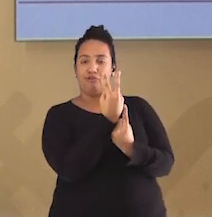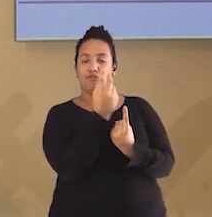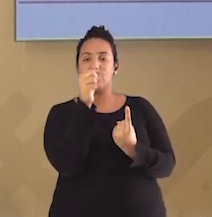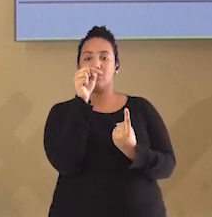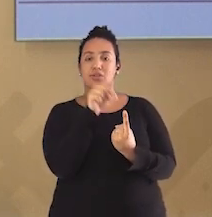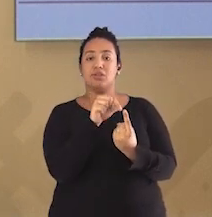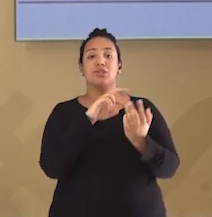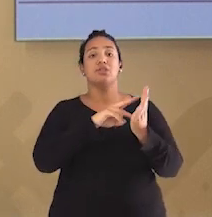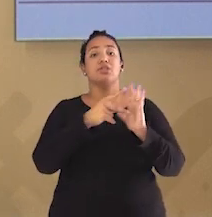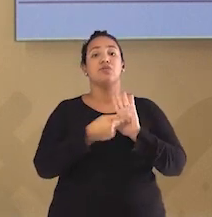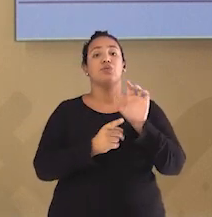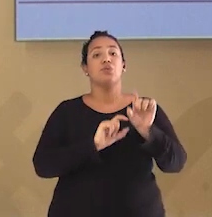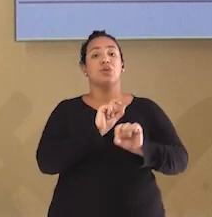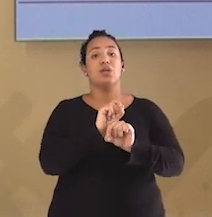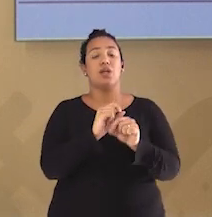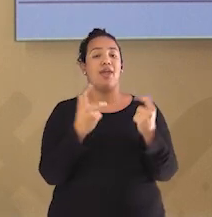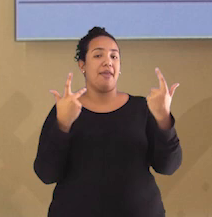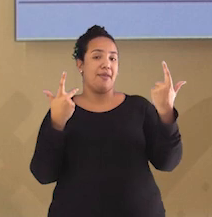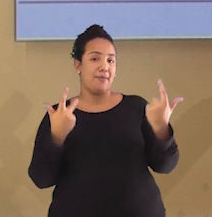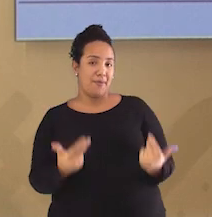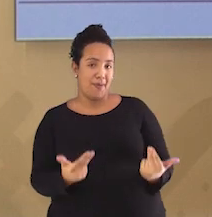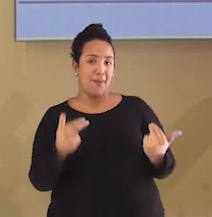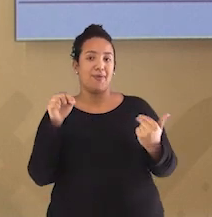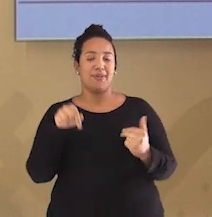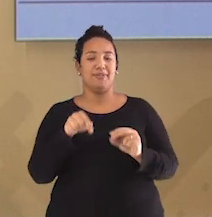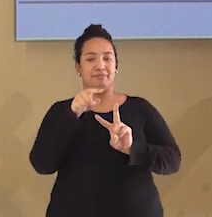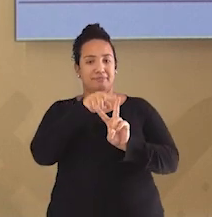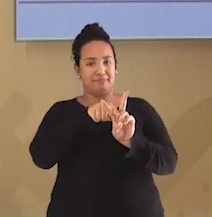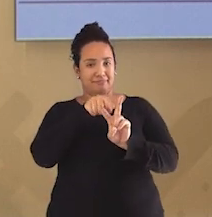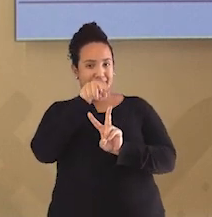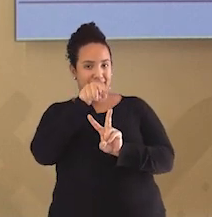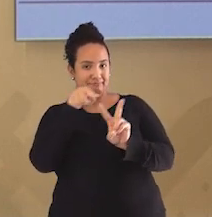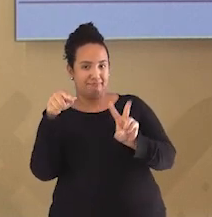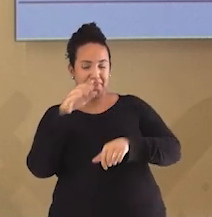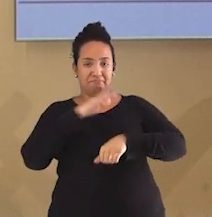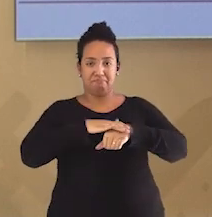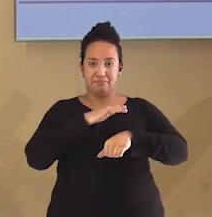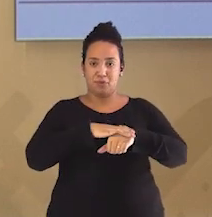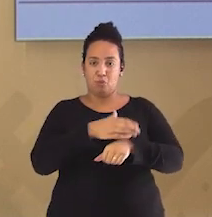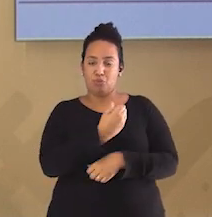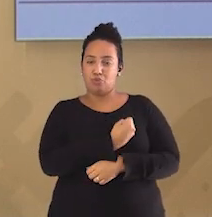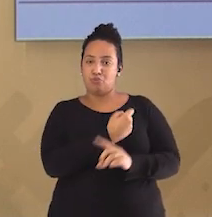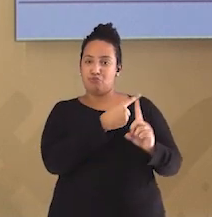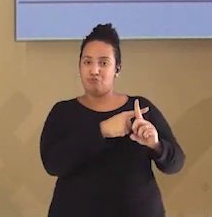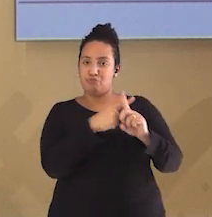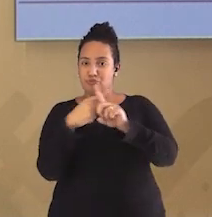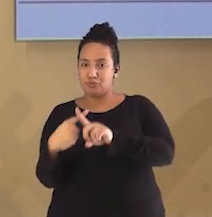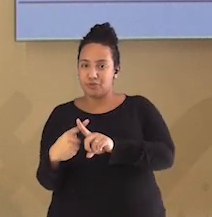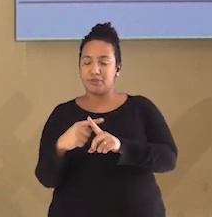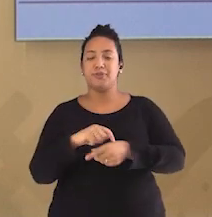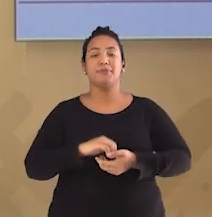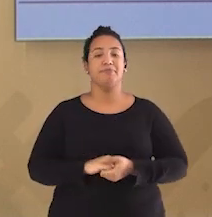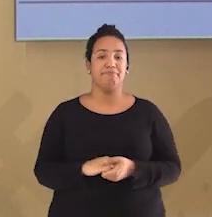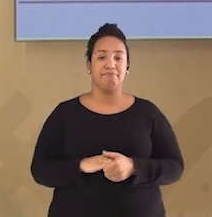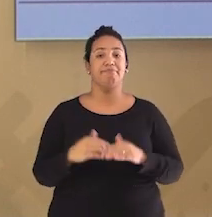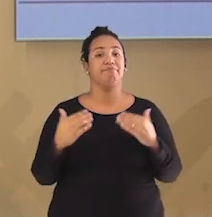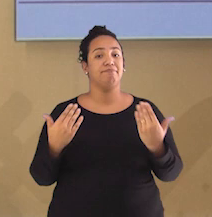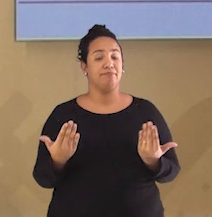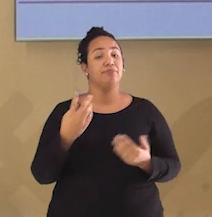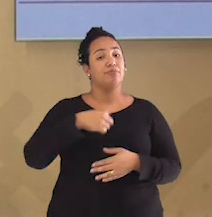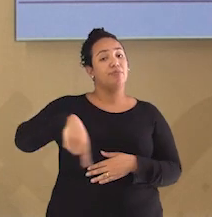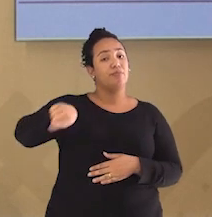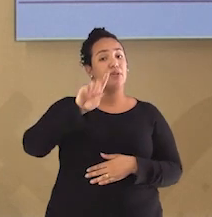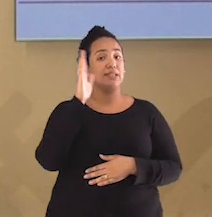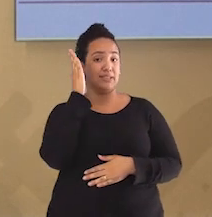potência, temos o mesmo fator multiplicado por ele mesmo 2 vezes. Assim, temos